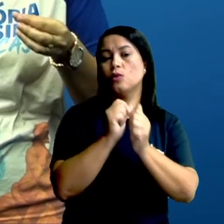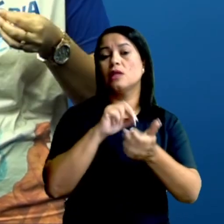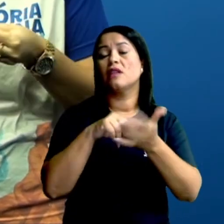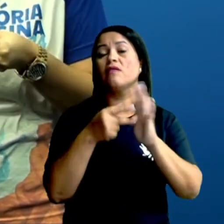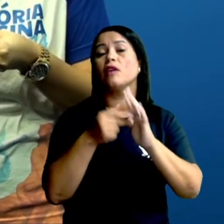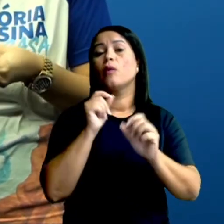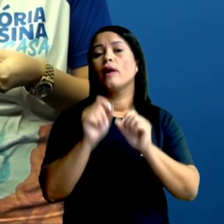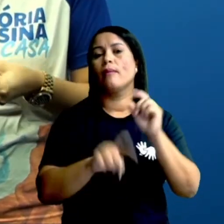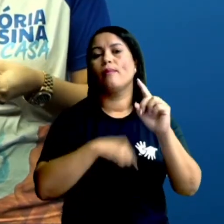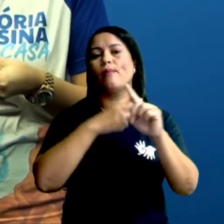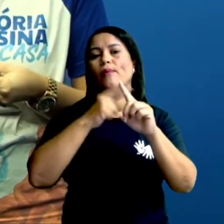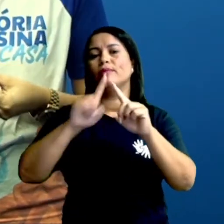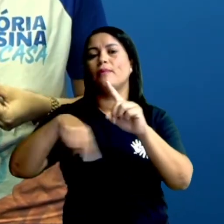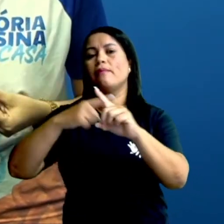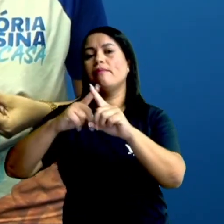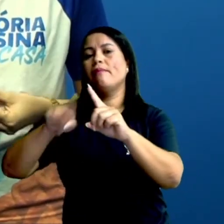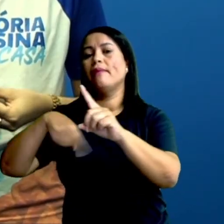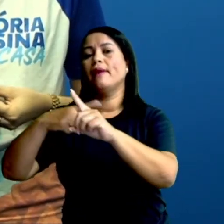estão o quê?